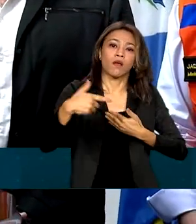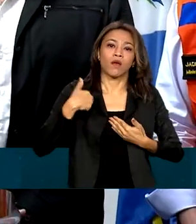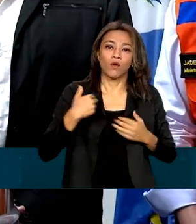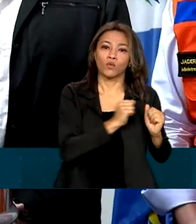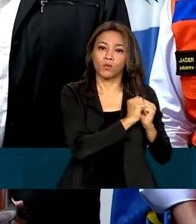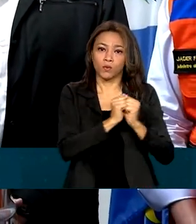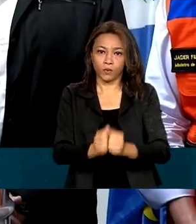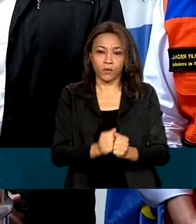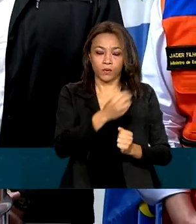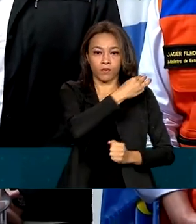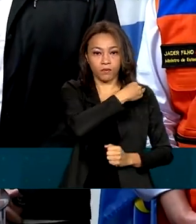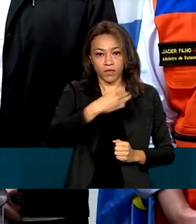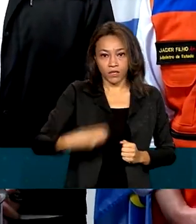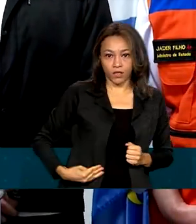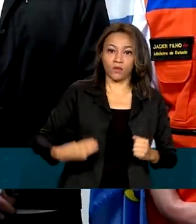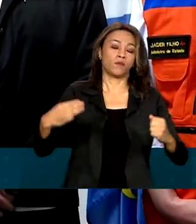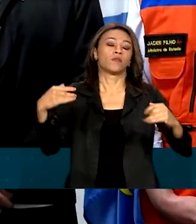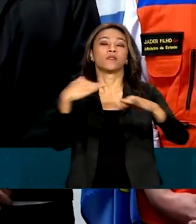ministro